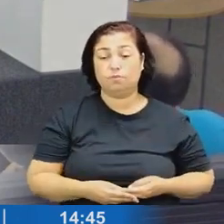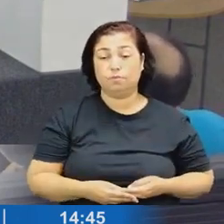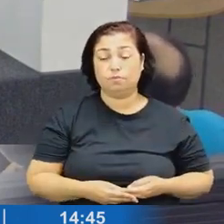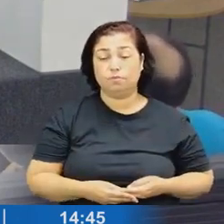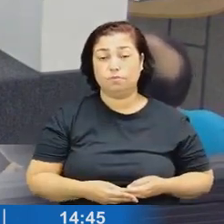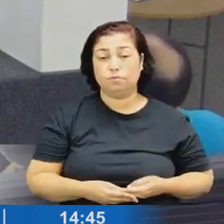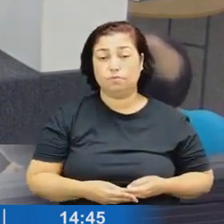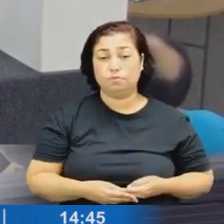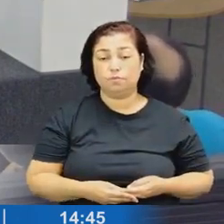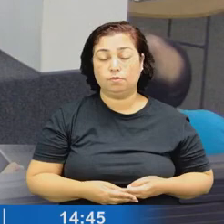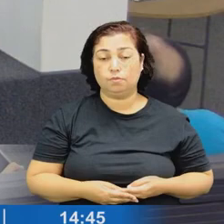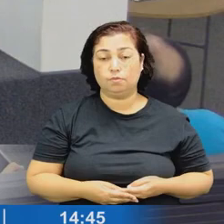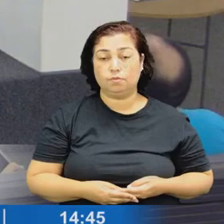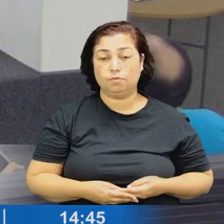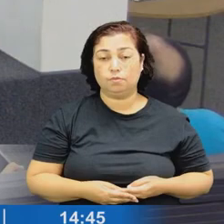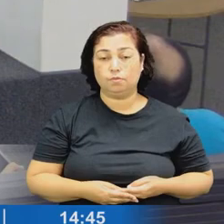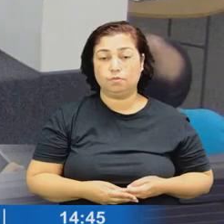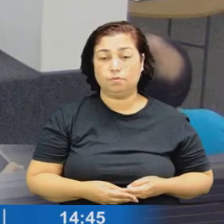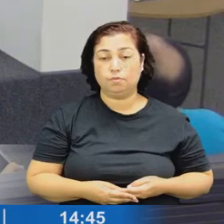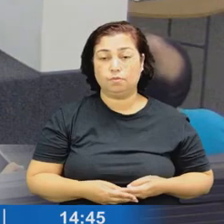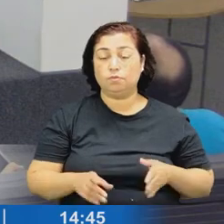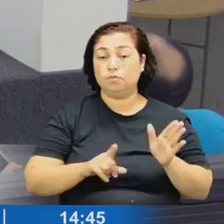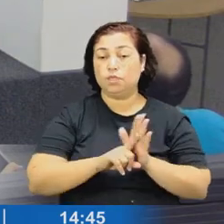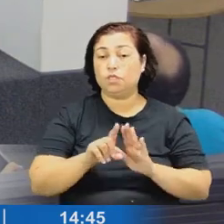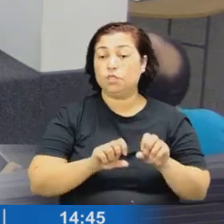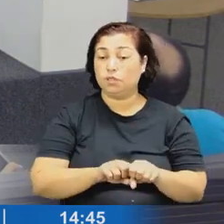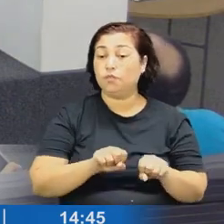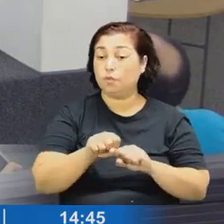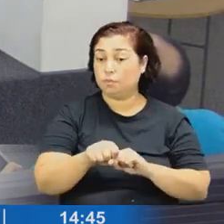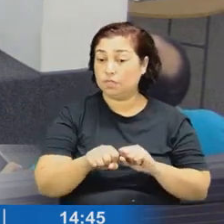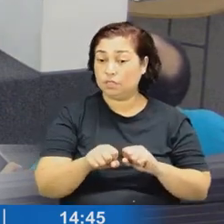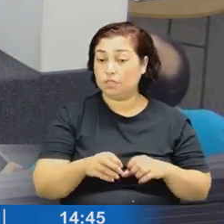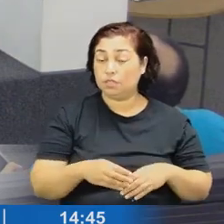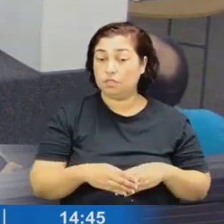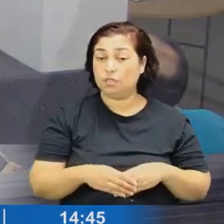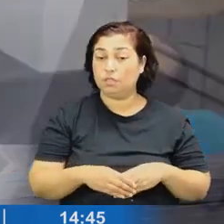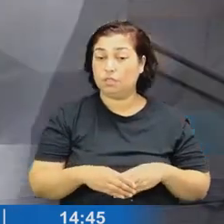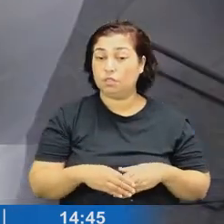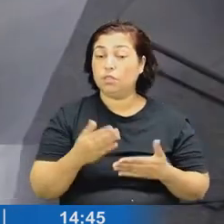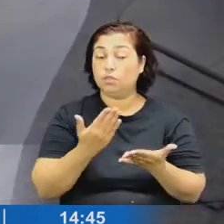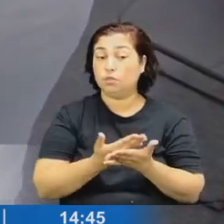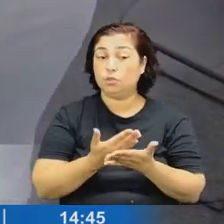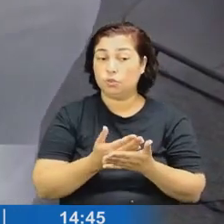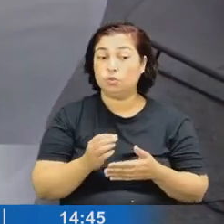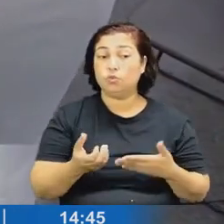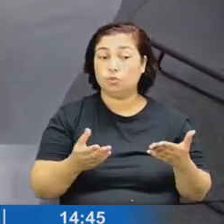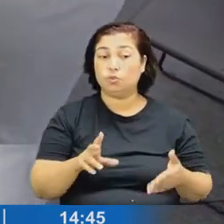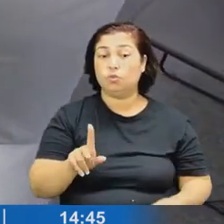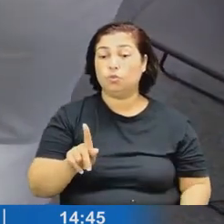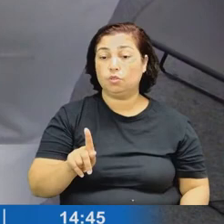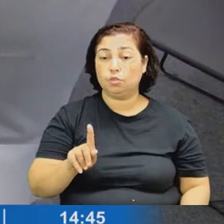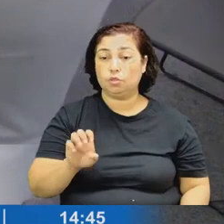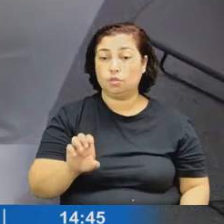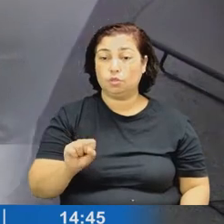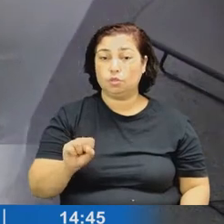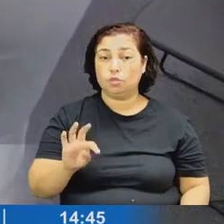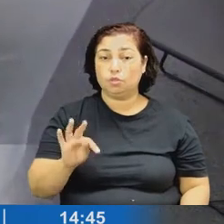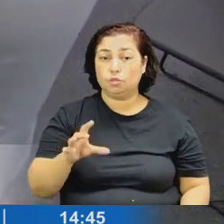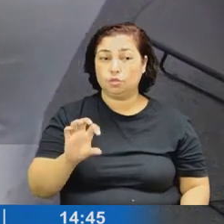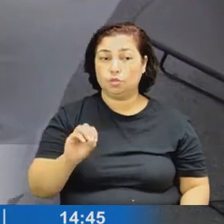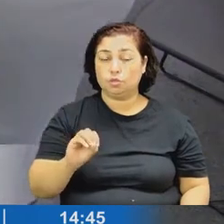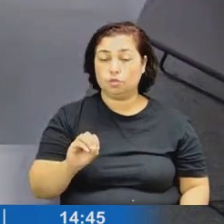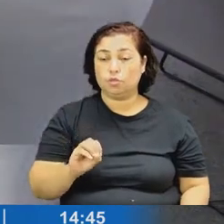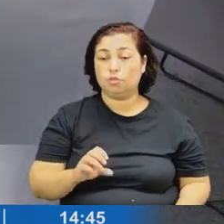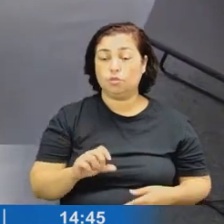legal legal você tem alguma formação se não tiver não tem problema nenhum gestão legal tá aí você também fica